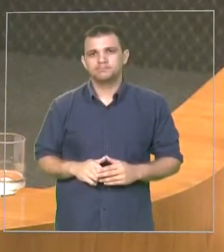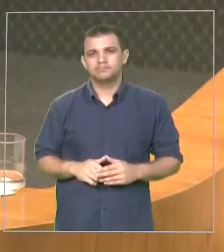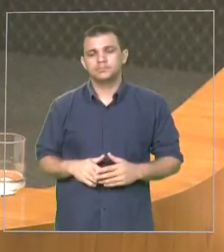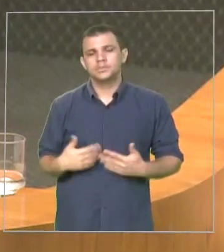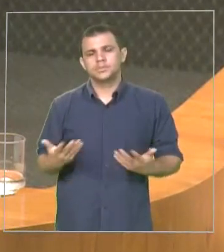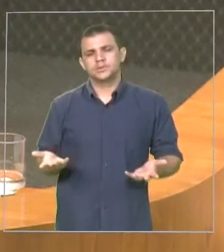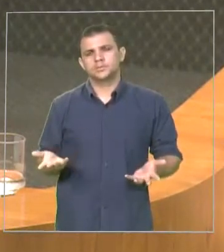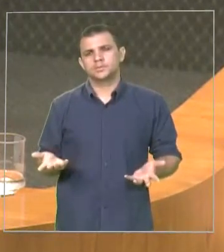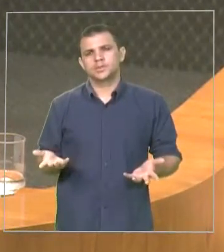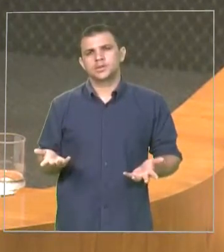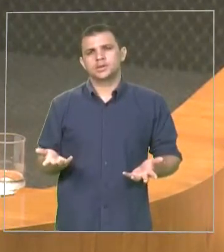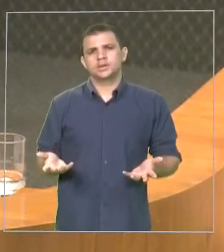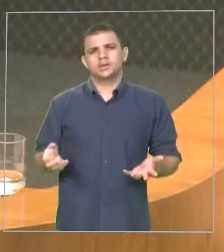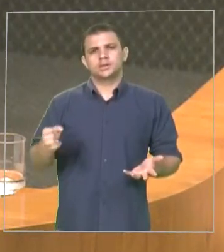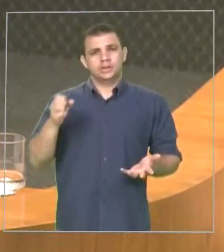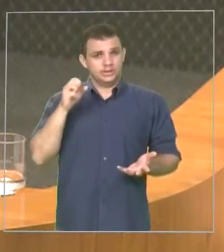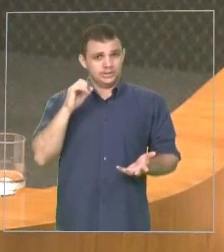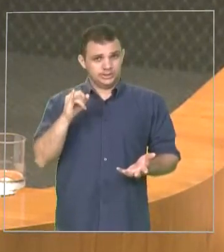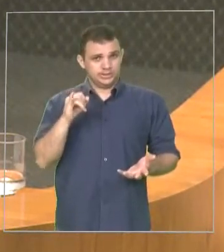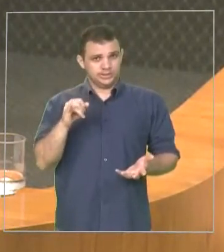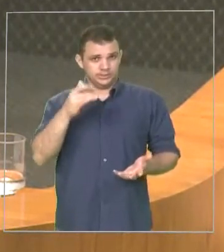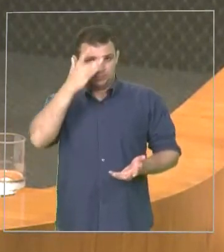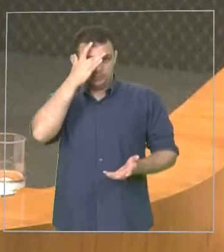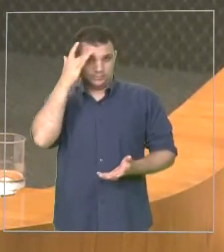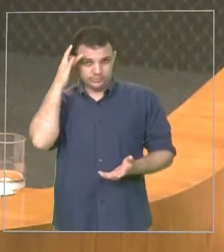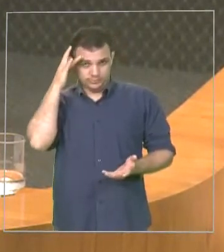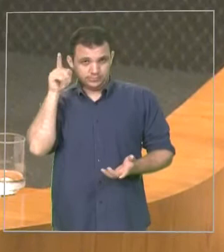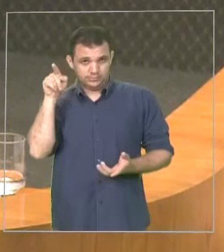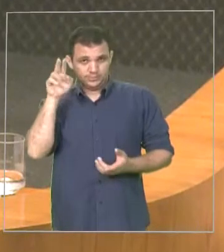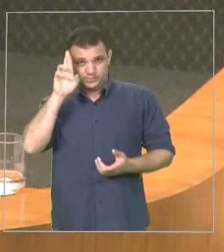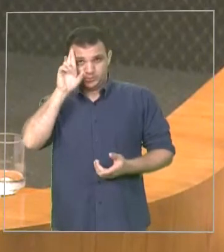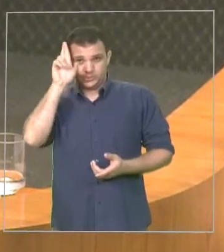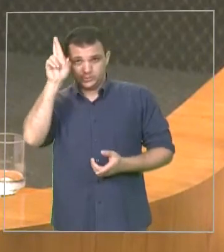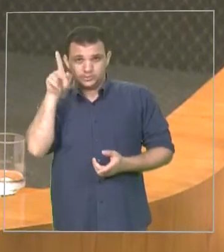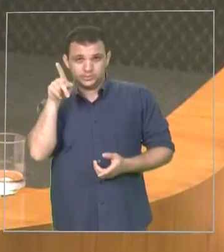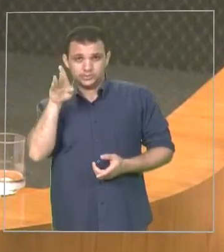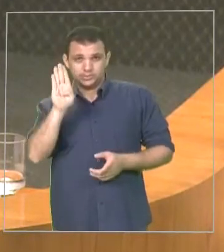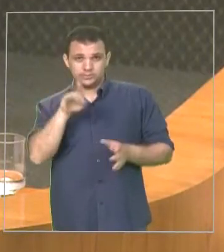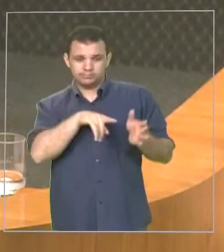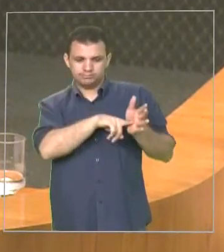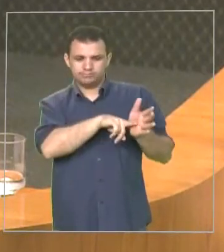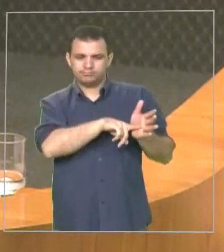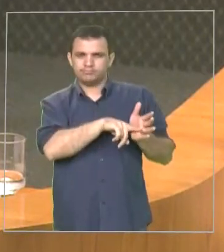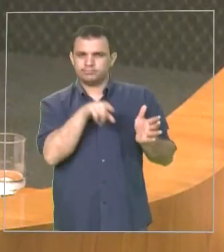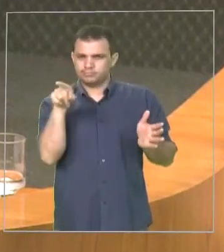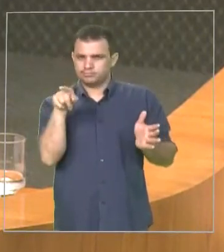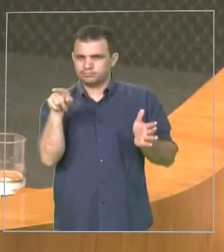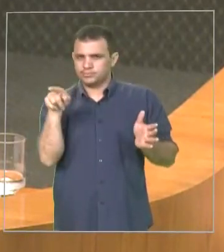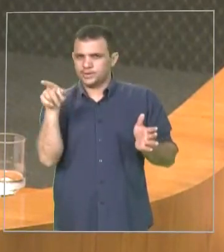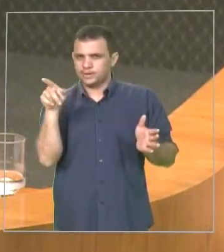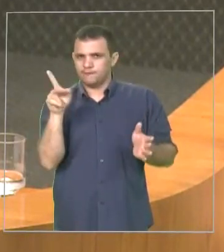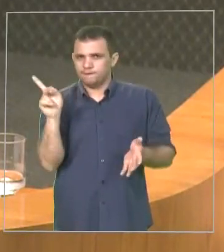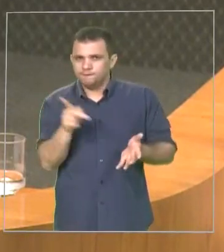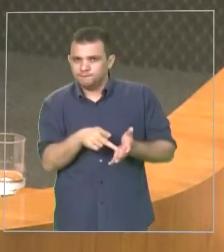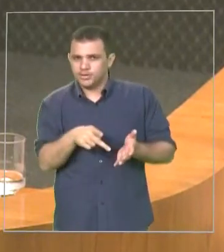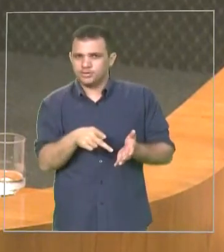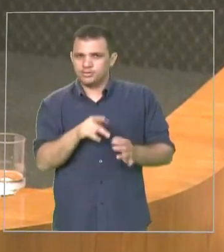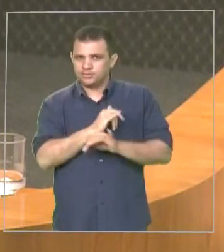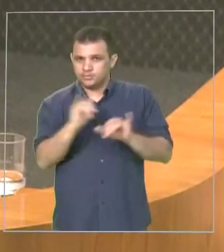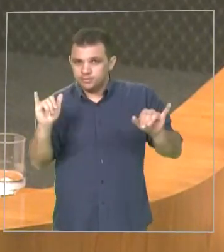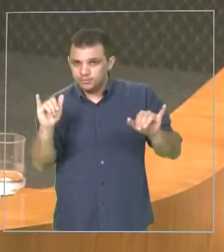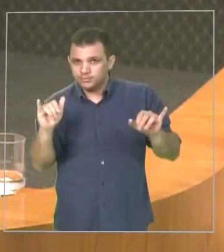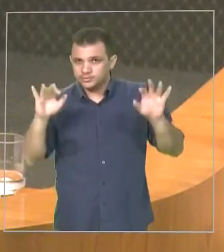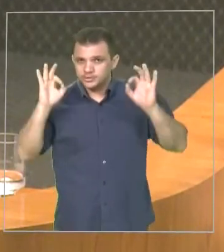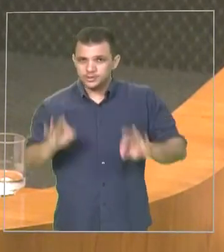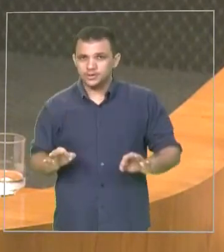Então, se a palavra de um agente público tem poder de verdade absoluta, eu teria que